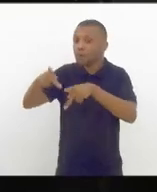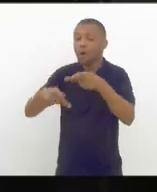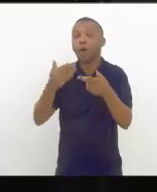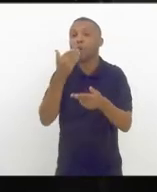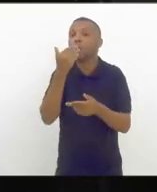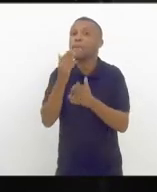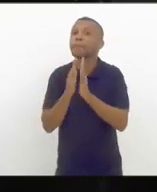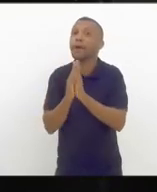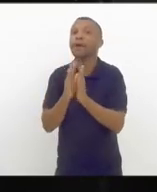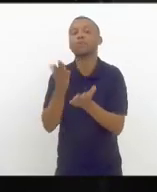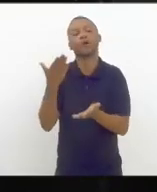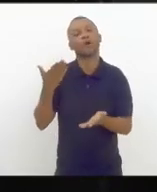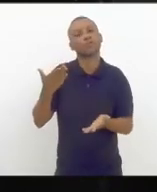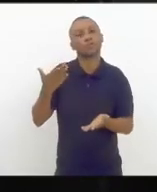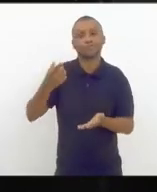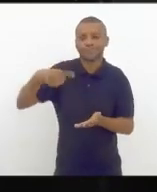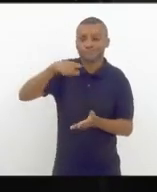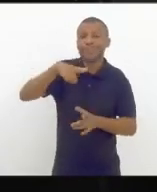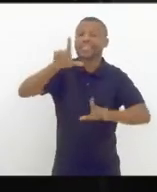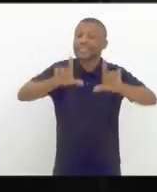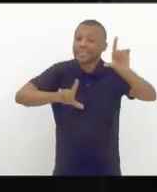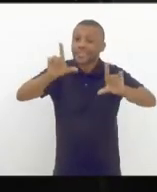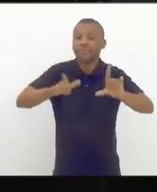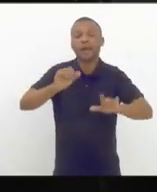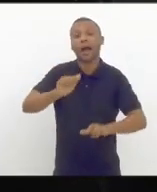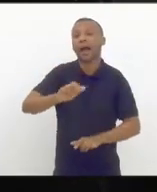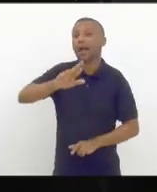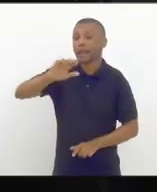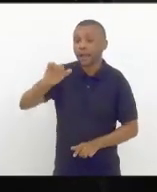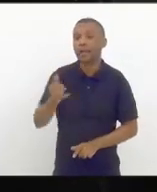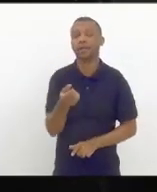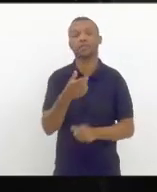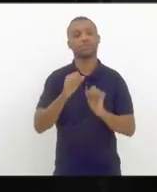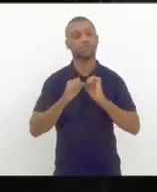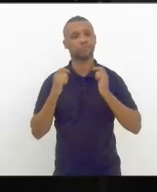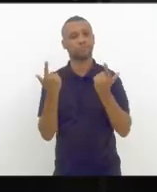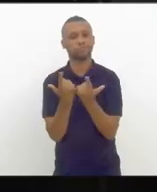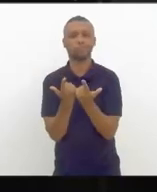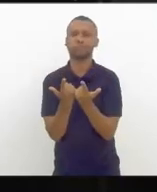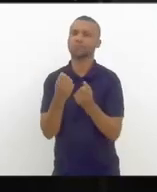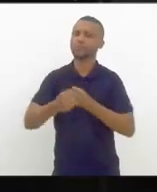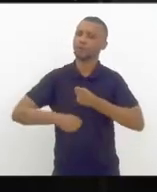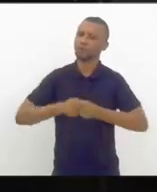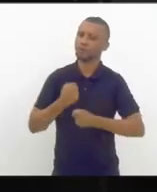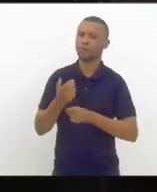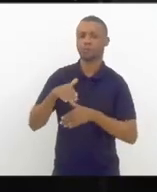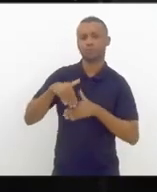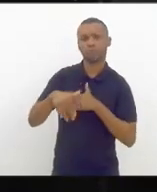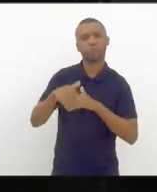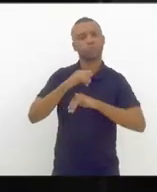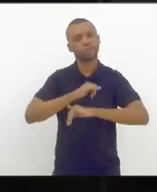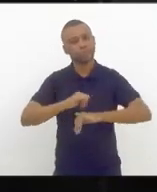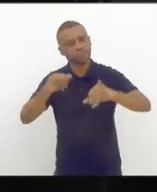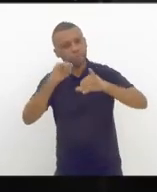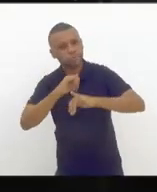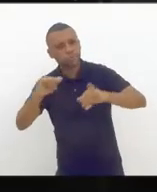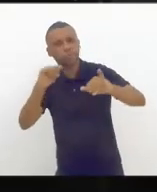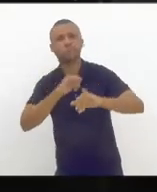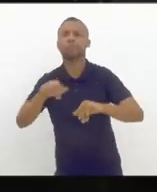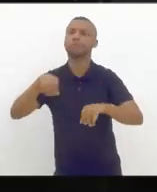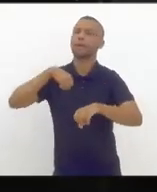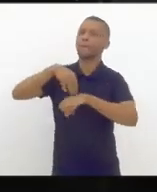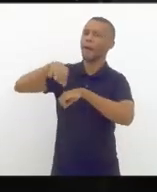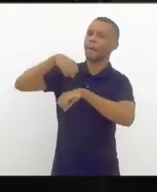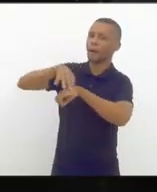a nossa querida TV alérgica que todos os anos faz intensamente a divulgação e e a propagação das informações